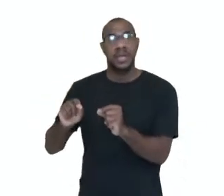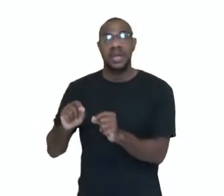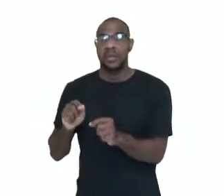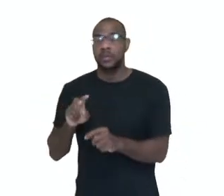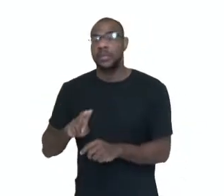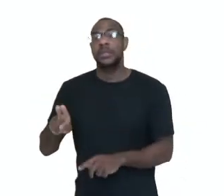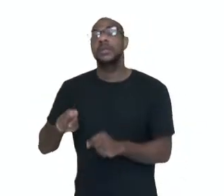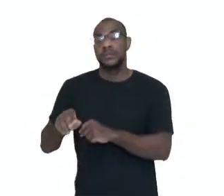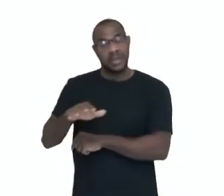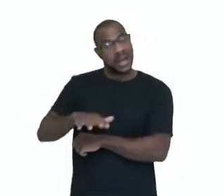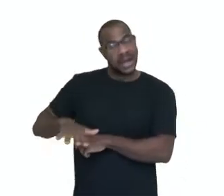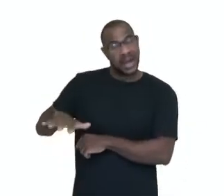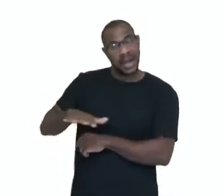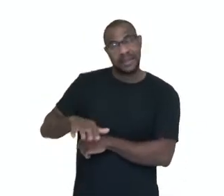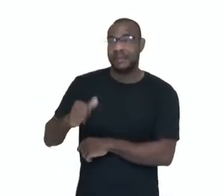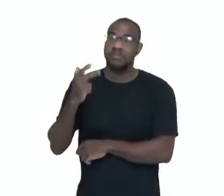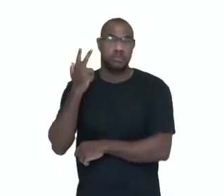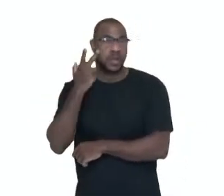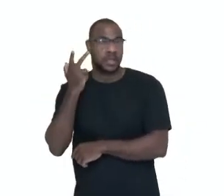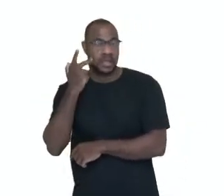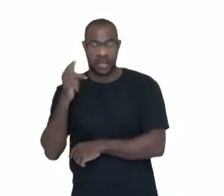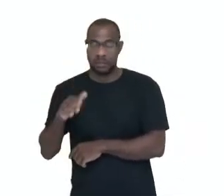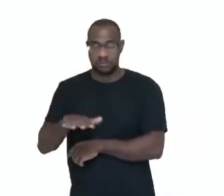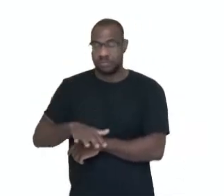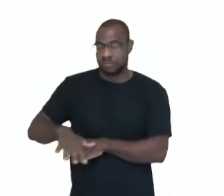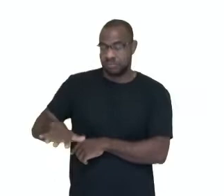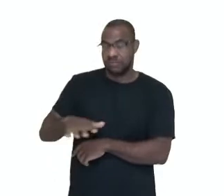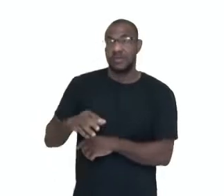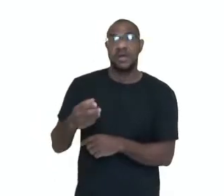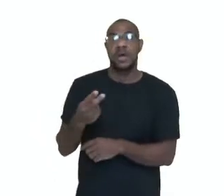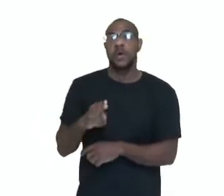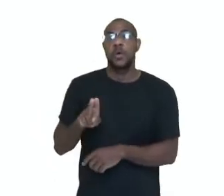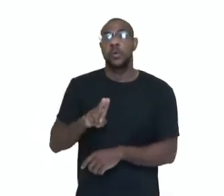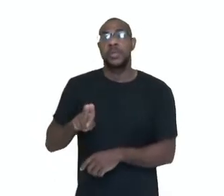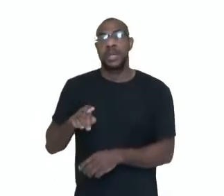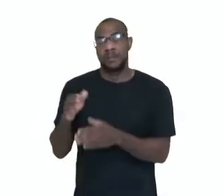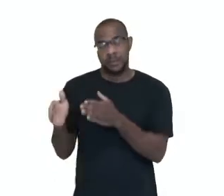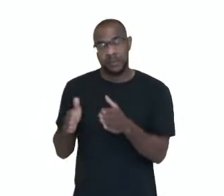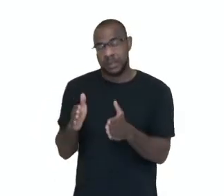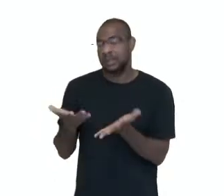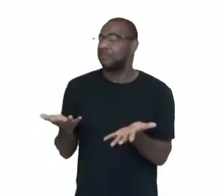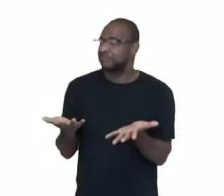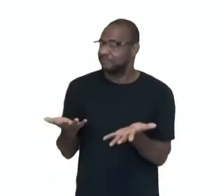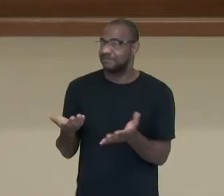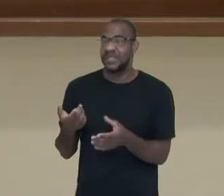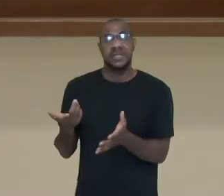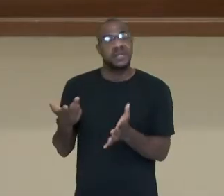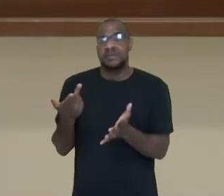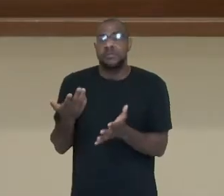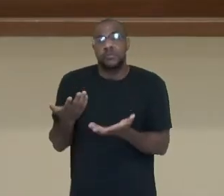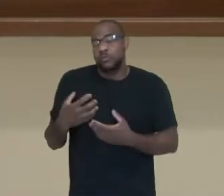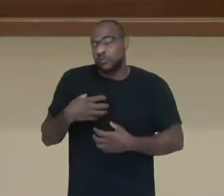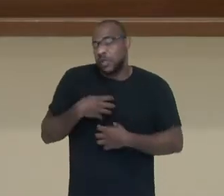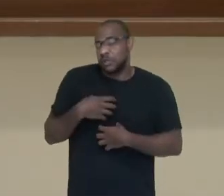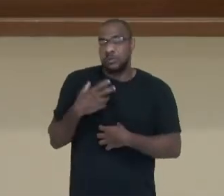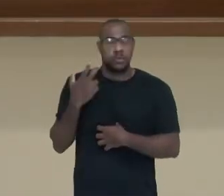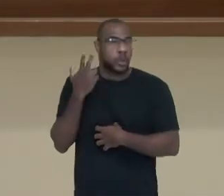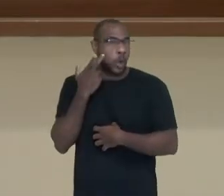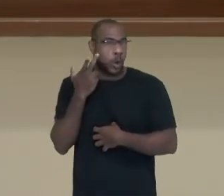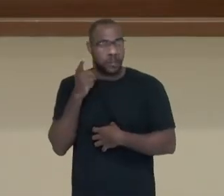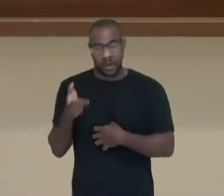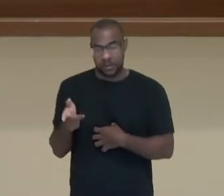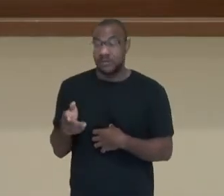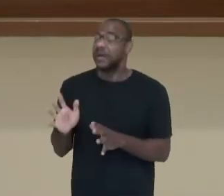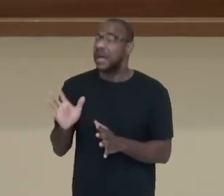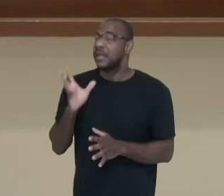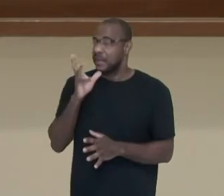da área, ou seja, você vai utilizar a produção e o manejo de maneira mais natural. Isso, logicamente,